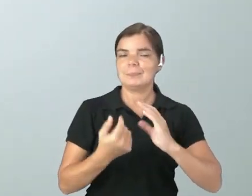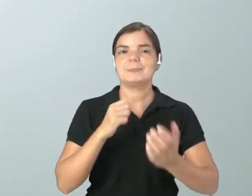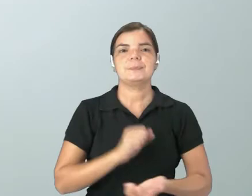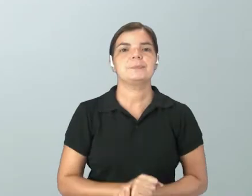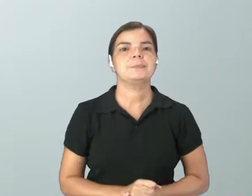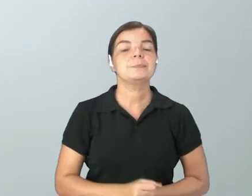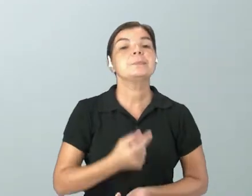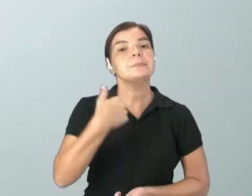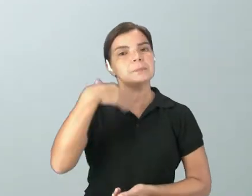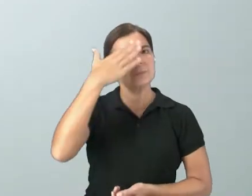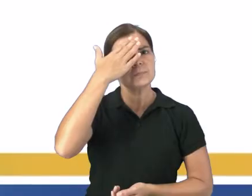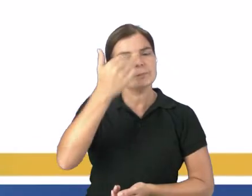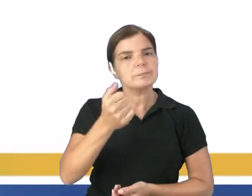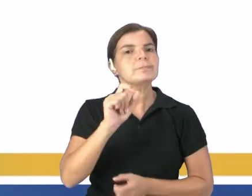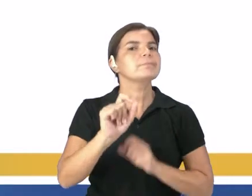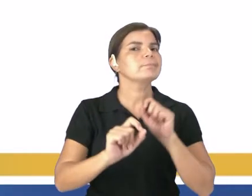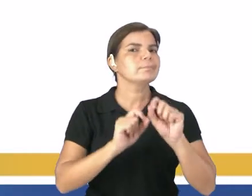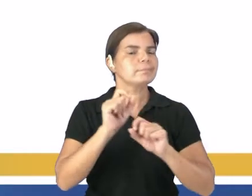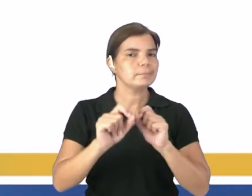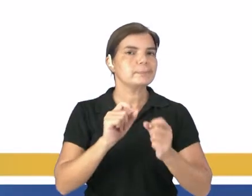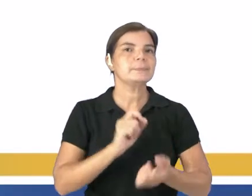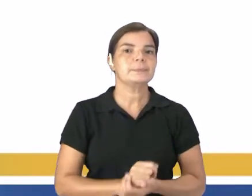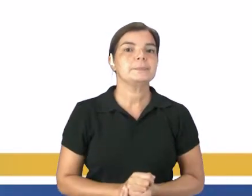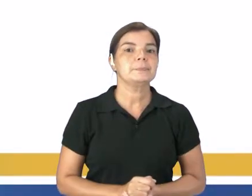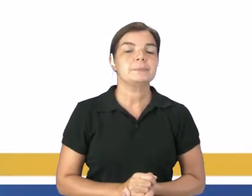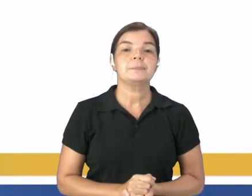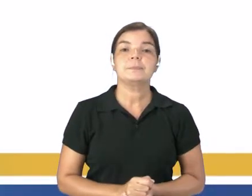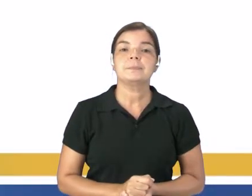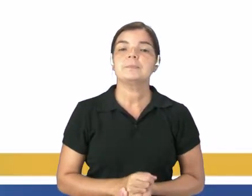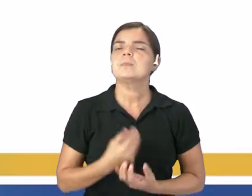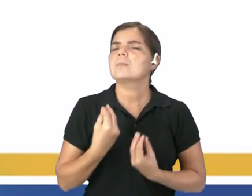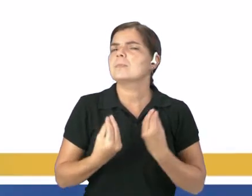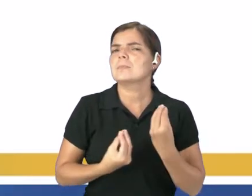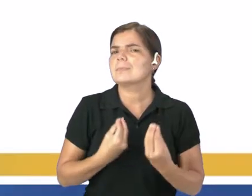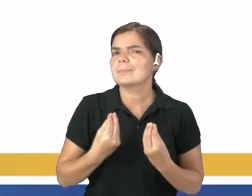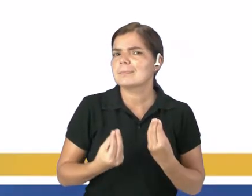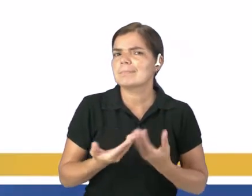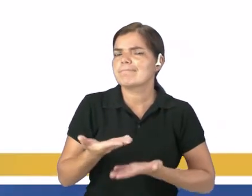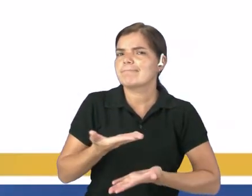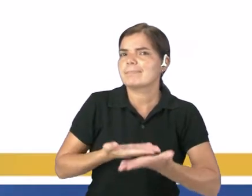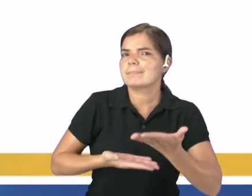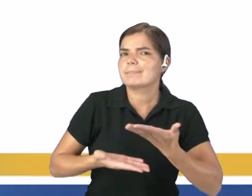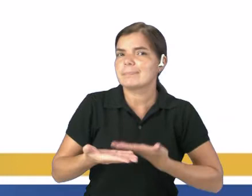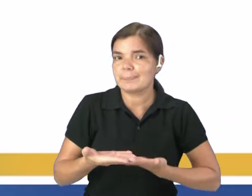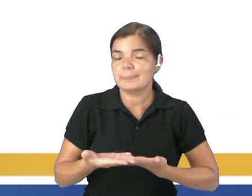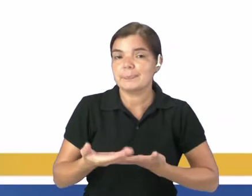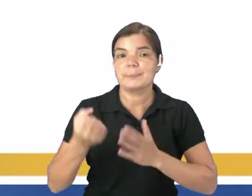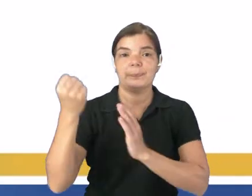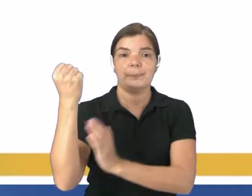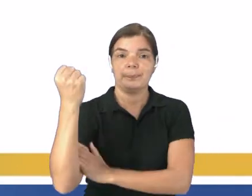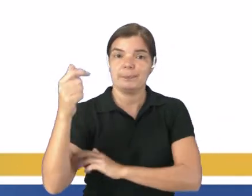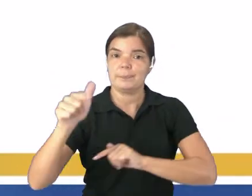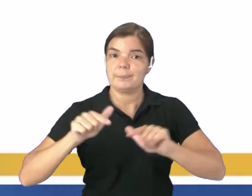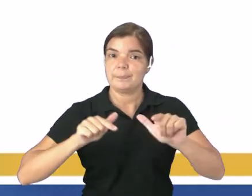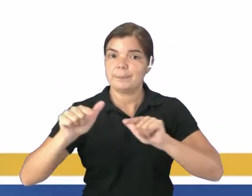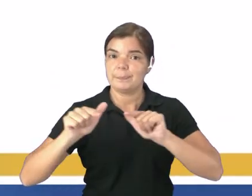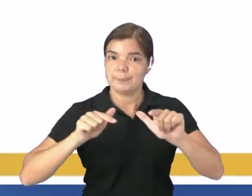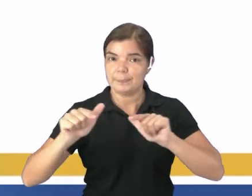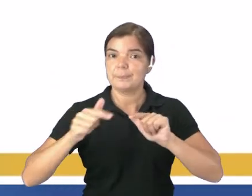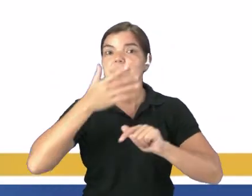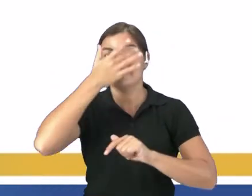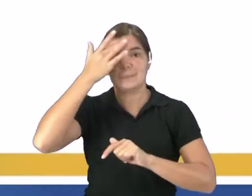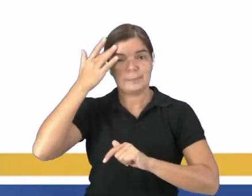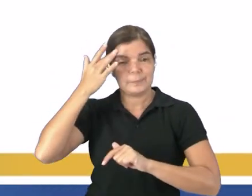aí a gente segue para entender mais um pouquinho como que funciona essa relação. A força de trabalho, ou seja, os